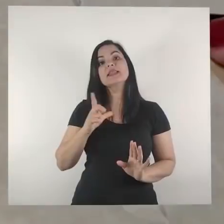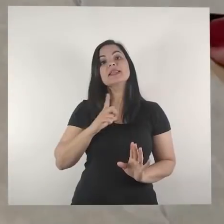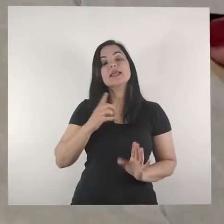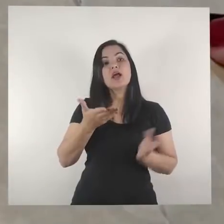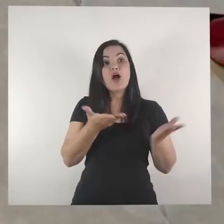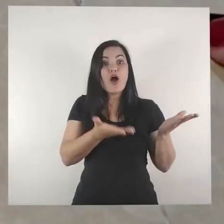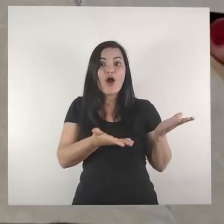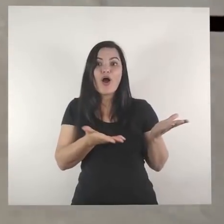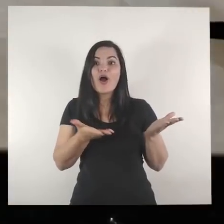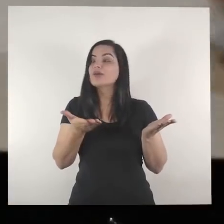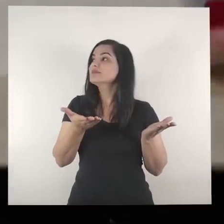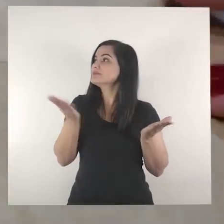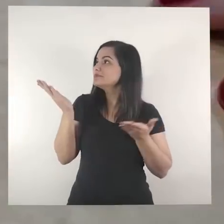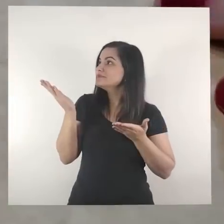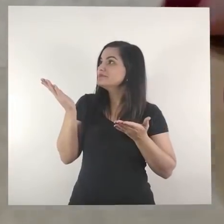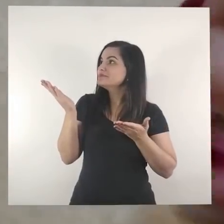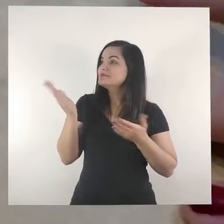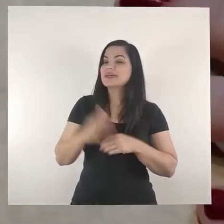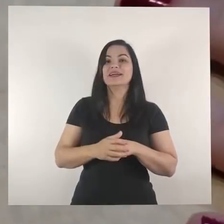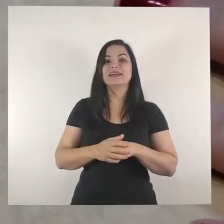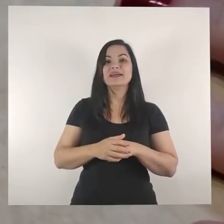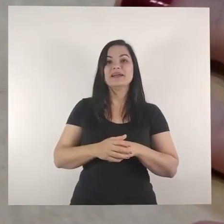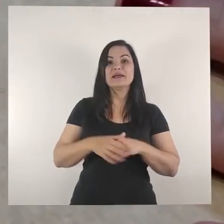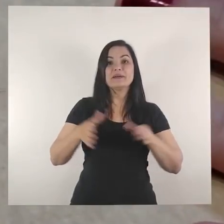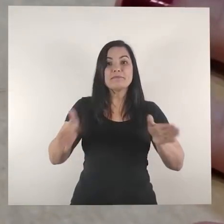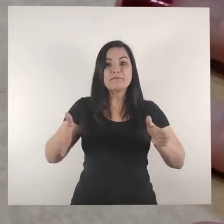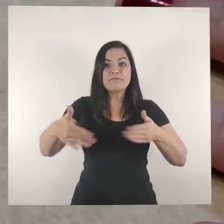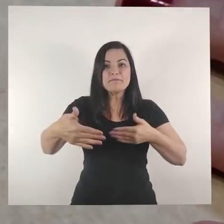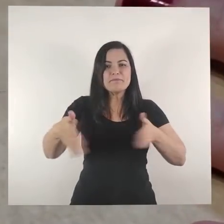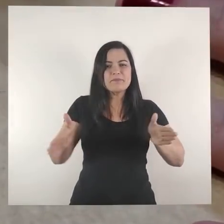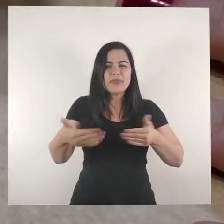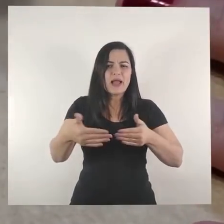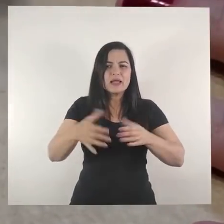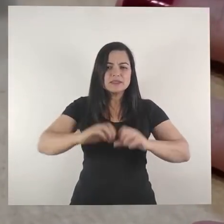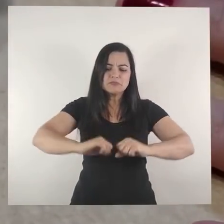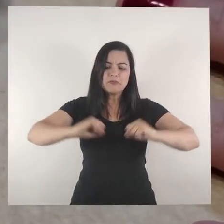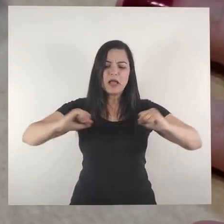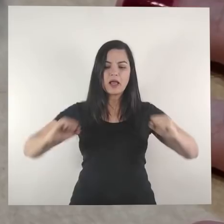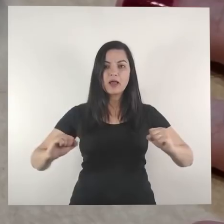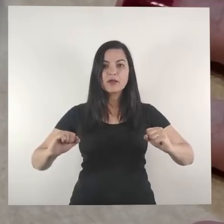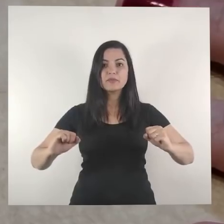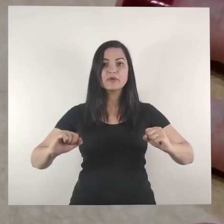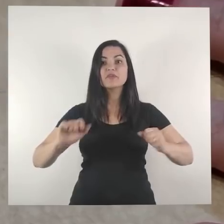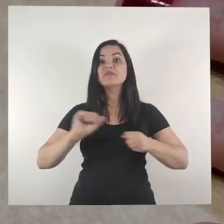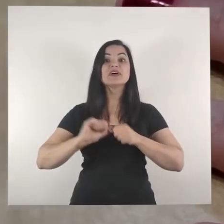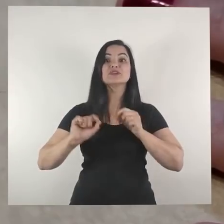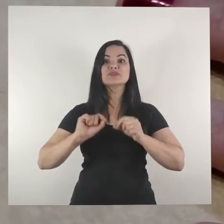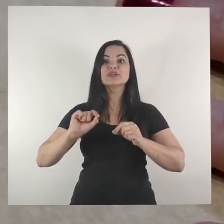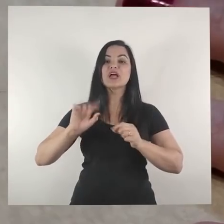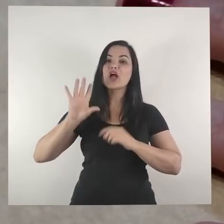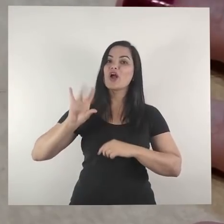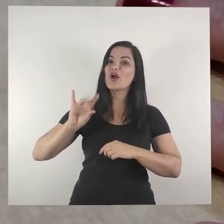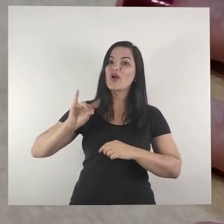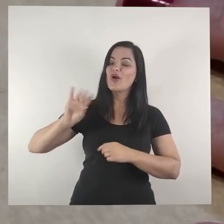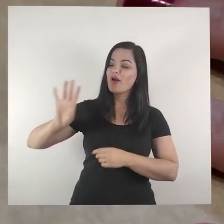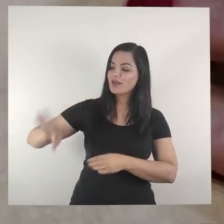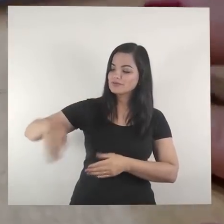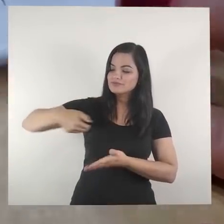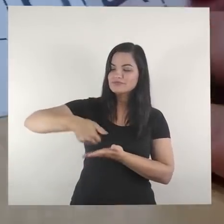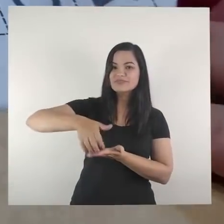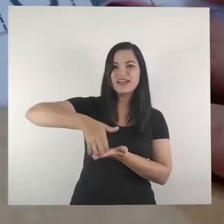de embalagem. O que eu vou fazer? Eu vou passar cola com esse pincel e vou colar essa